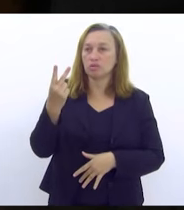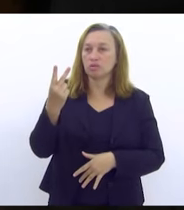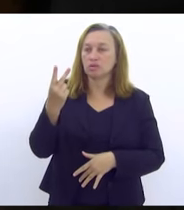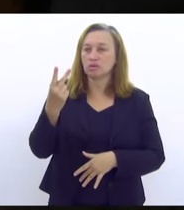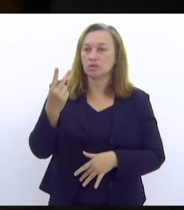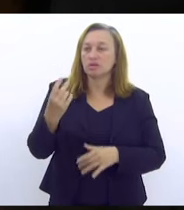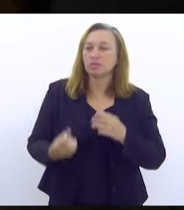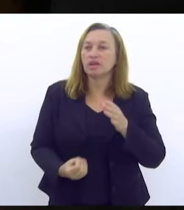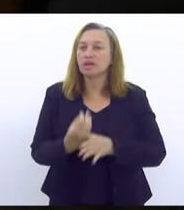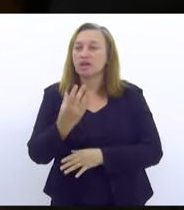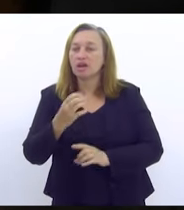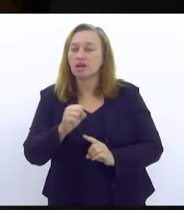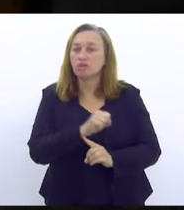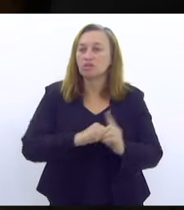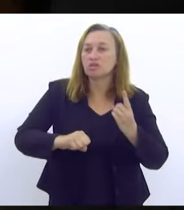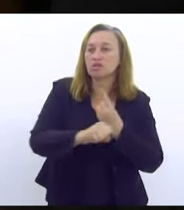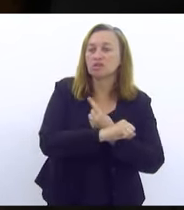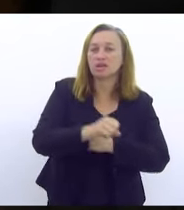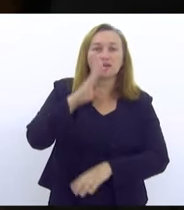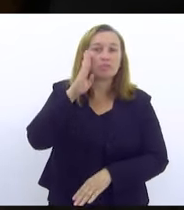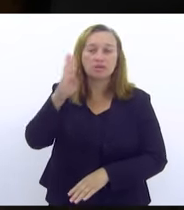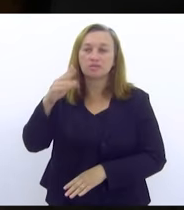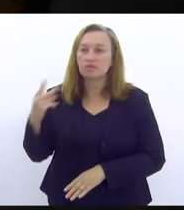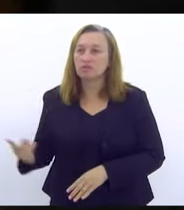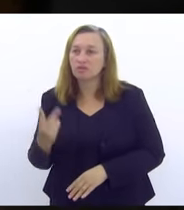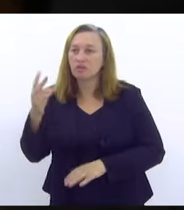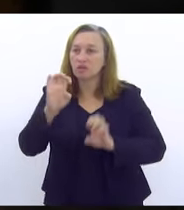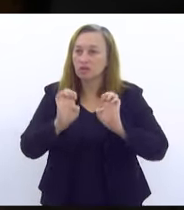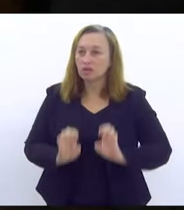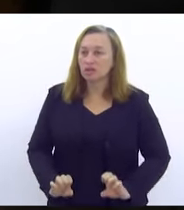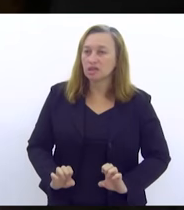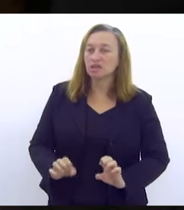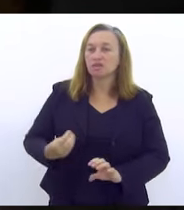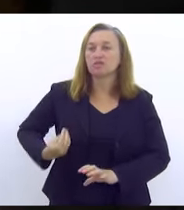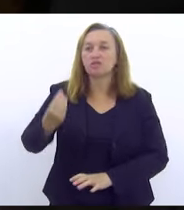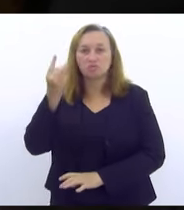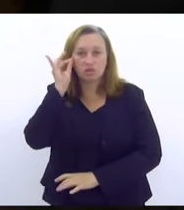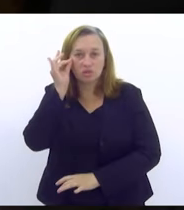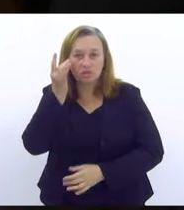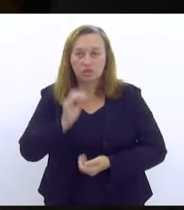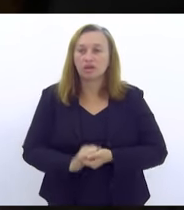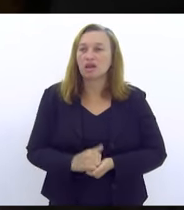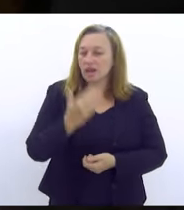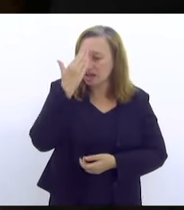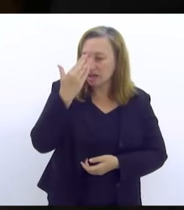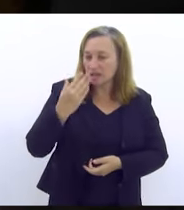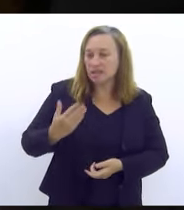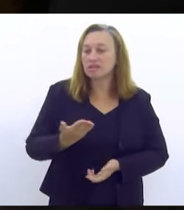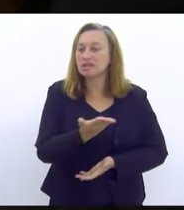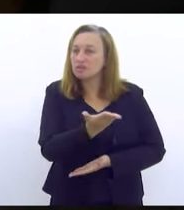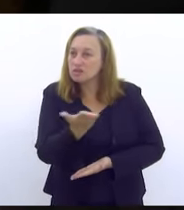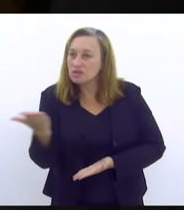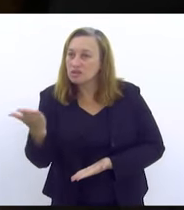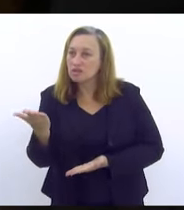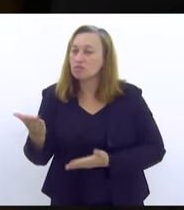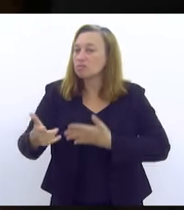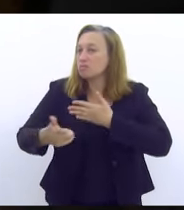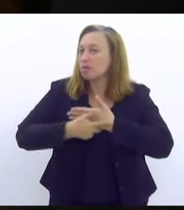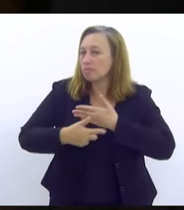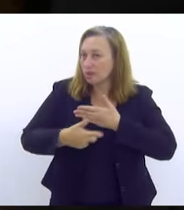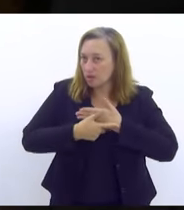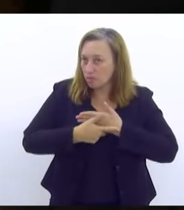de uma sociedade fundamentada em valores éticos e espirituais. Agradeço a cada um de vocês por seu